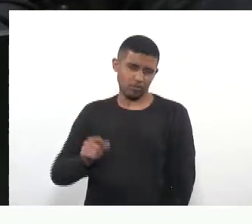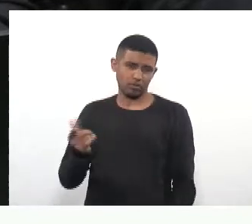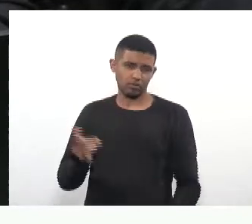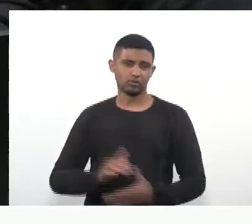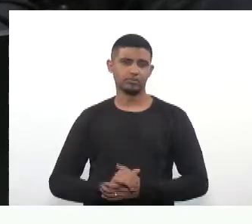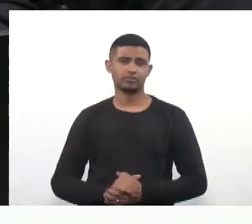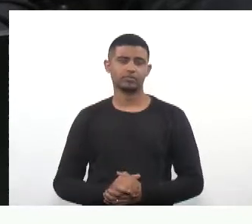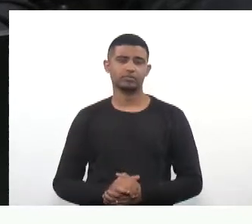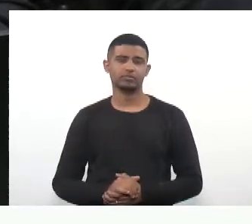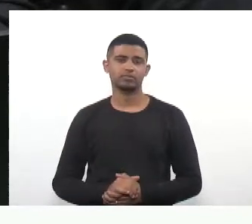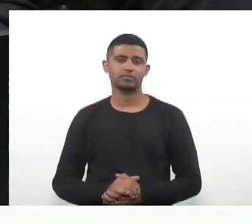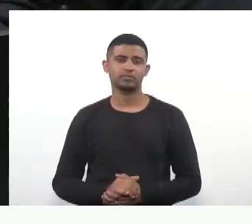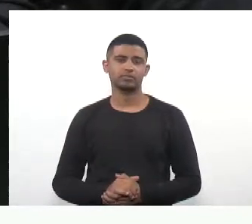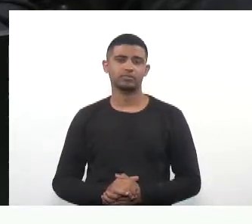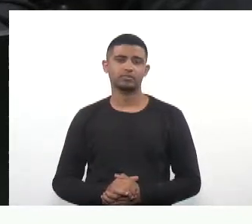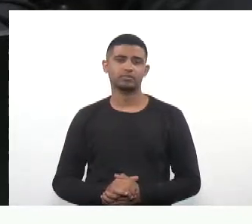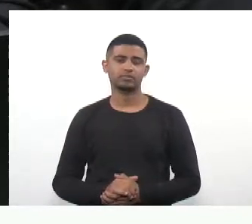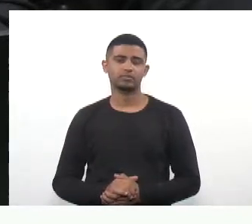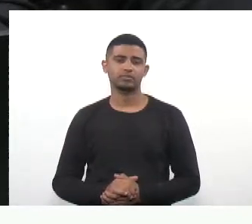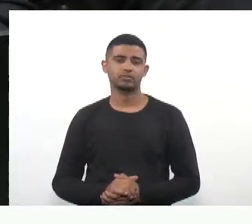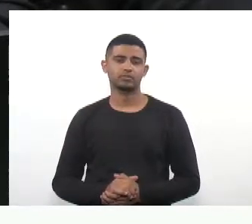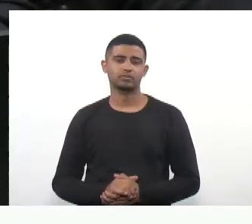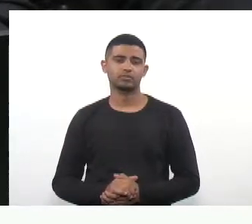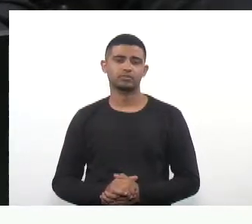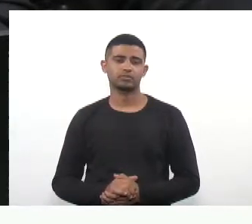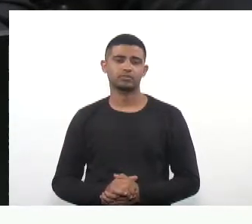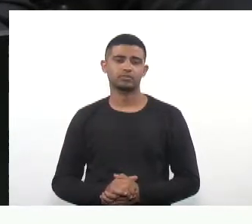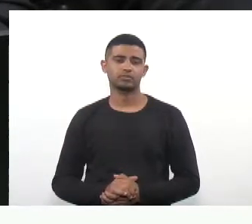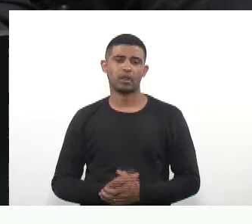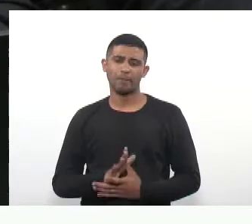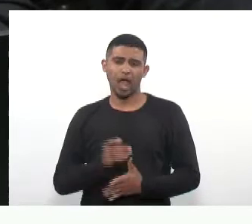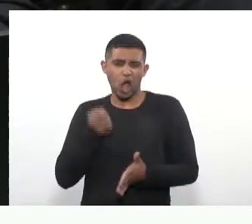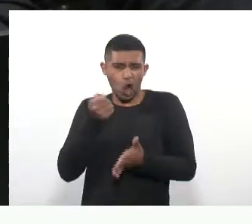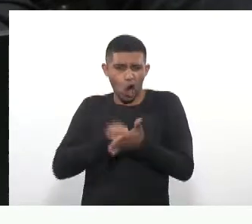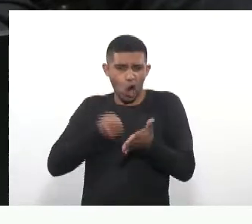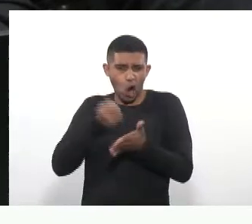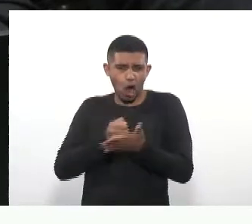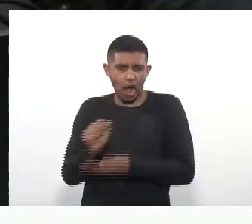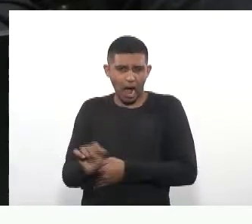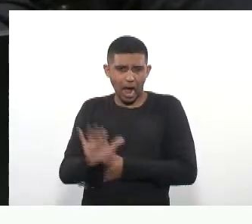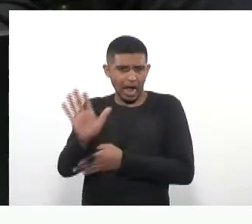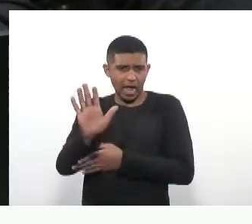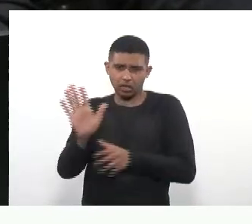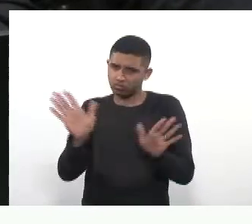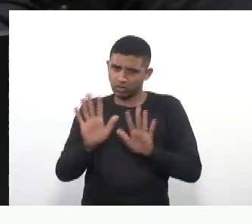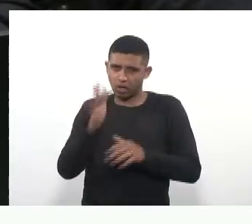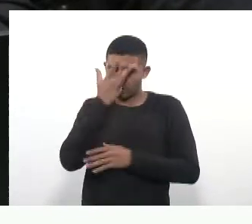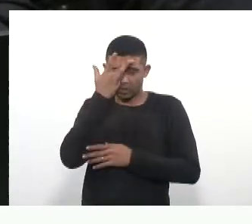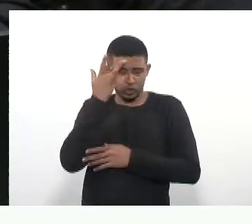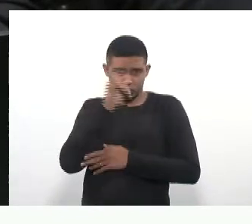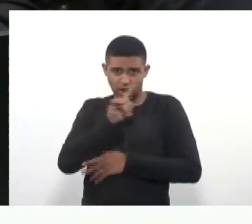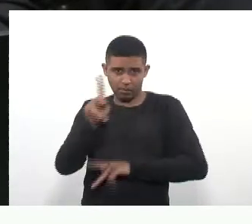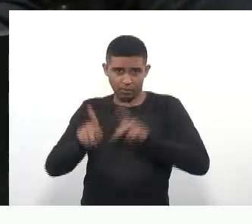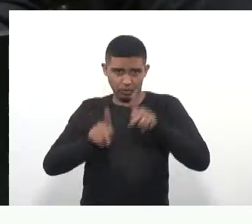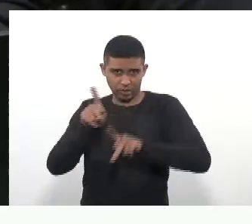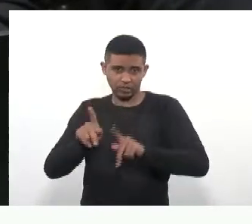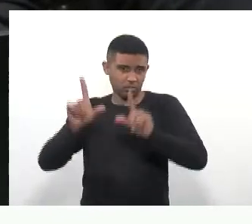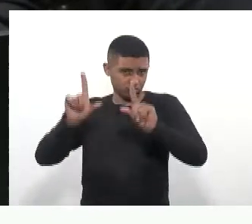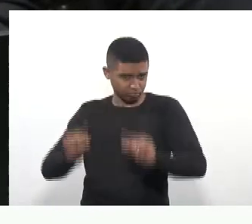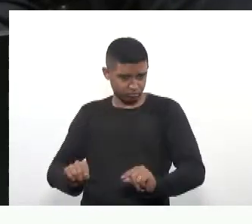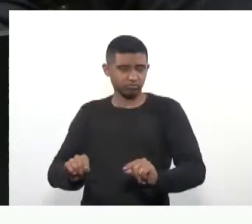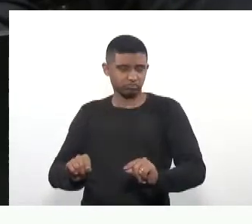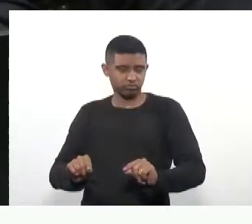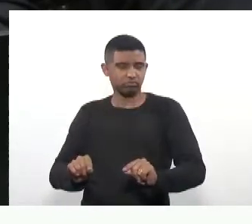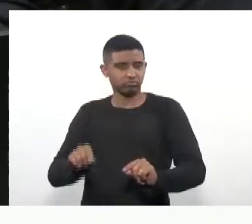forma bastante também não expensiva para o consumidor, tá certo? E a partir daí, sim,